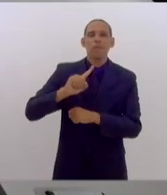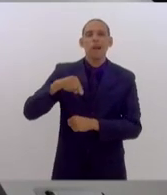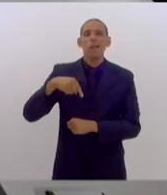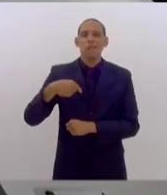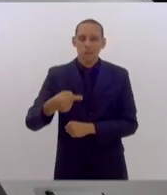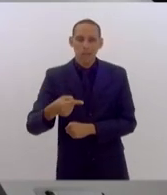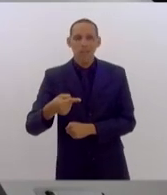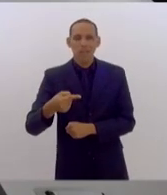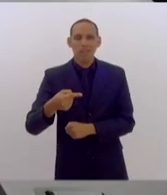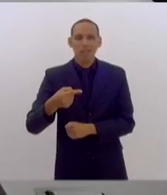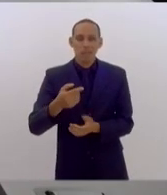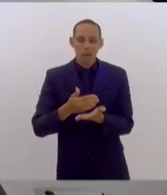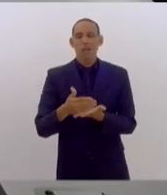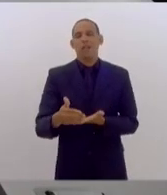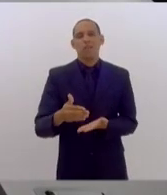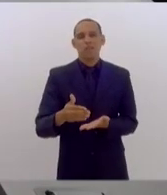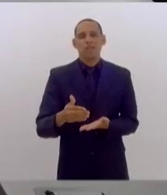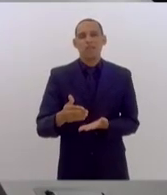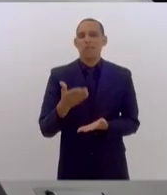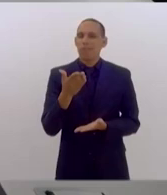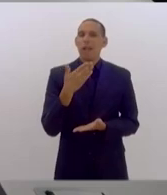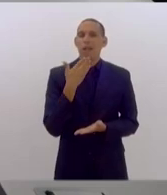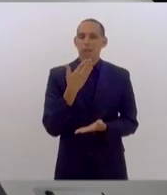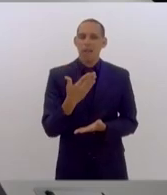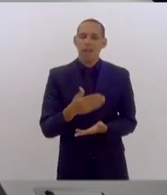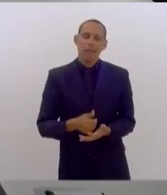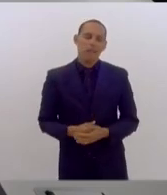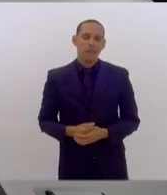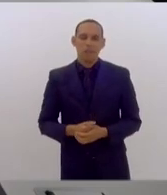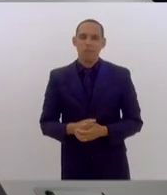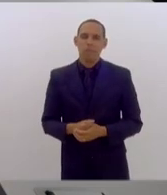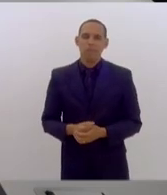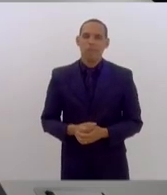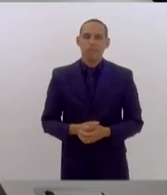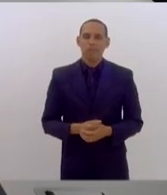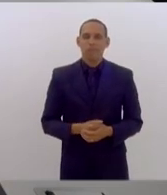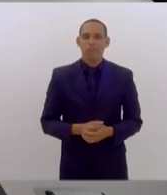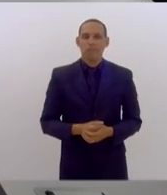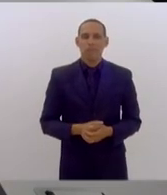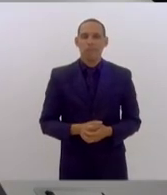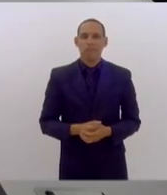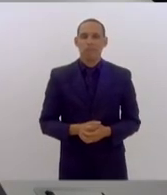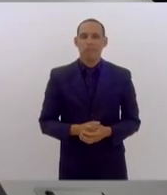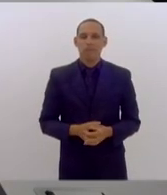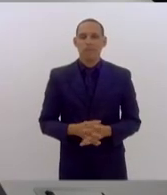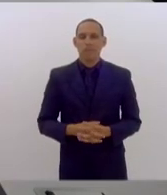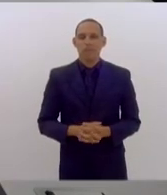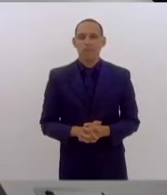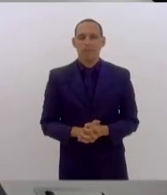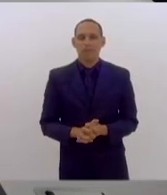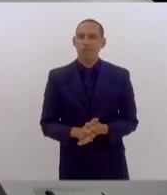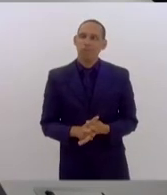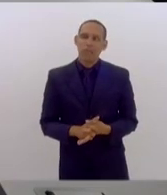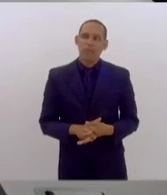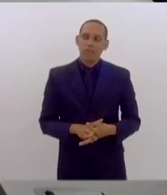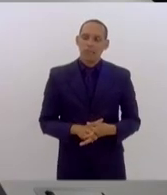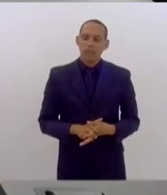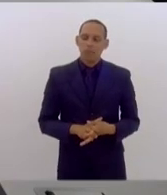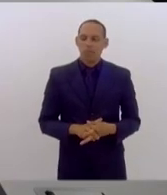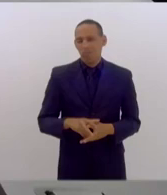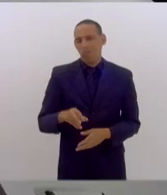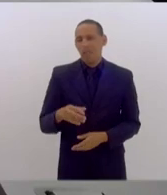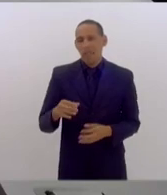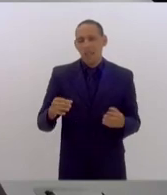demandou a realização da mesma Eu acho